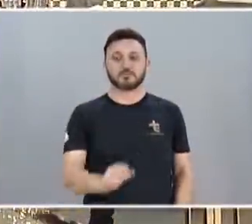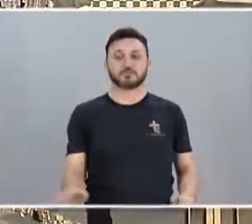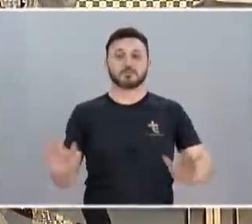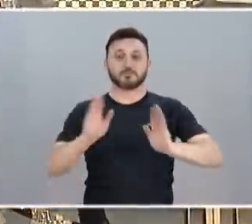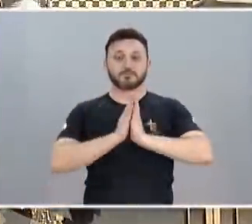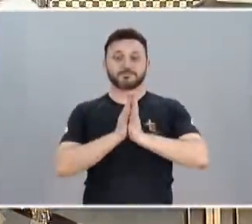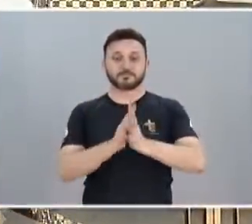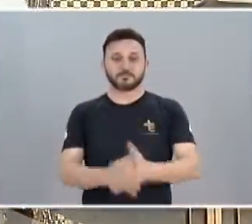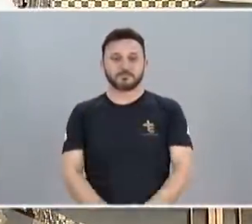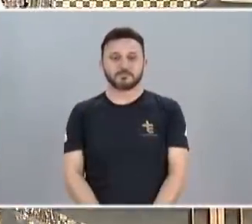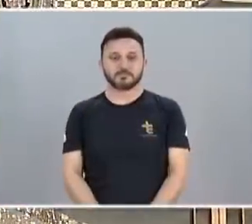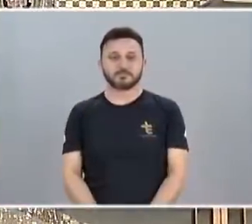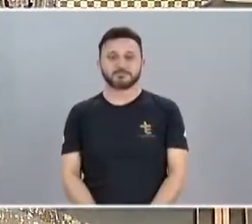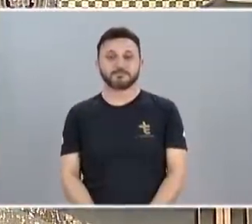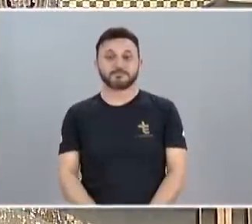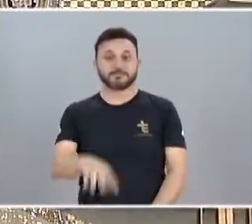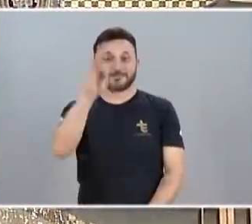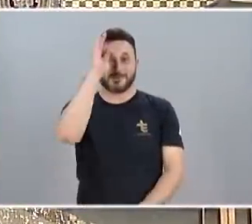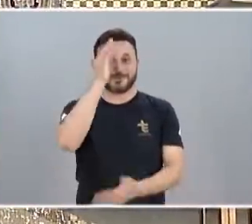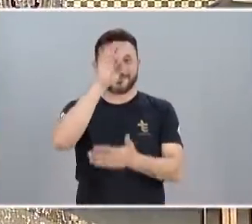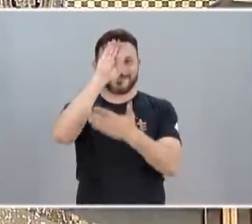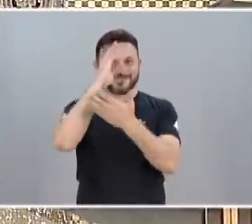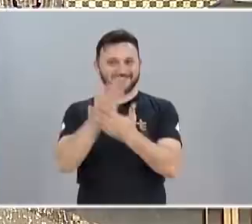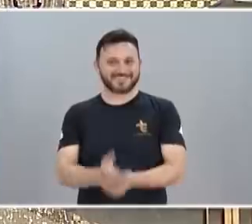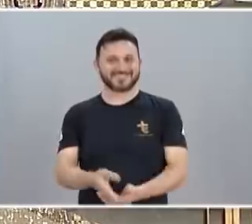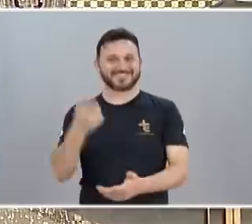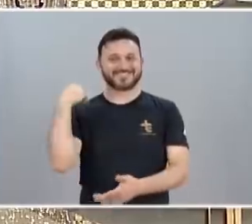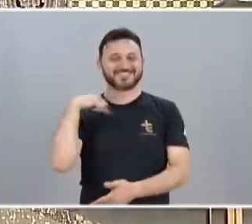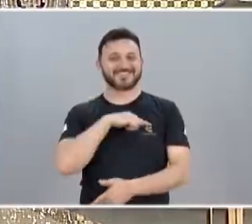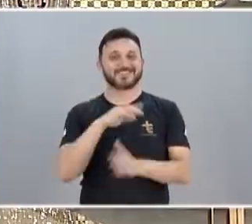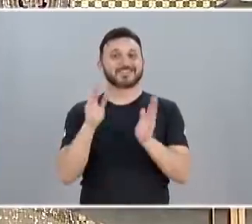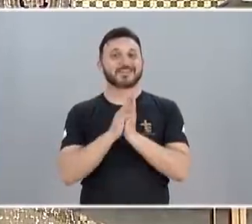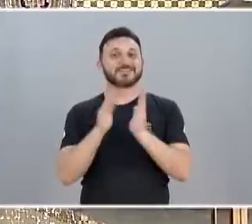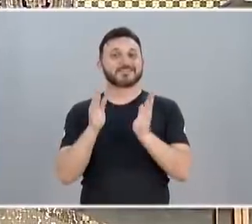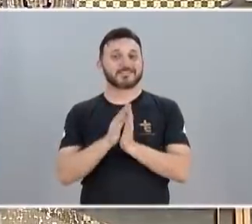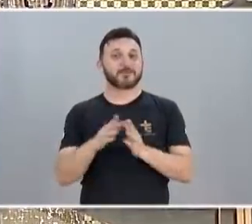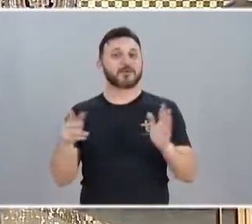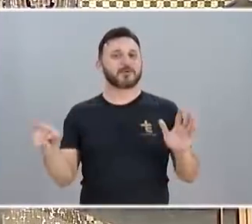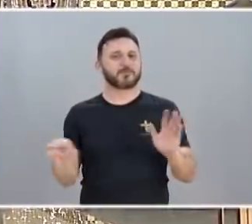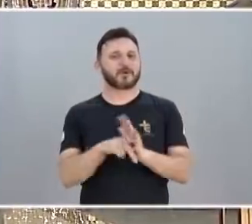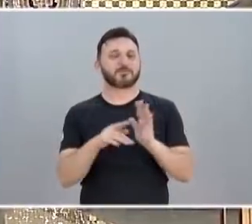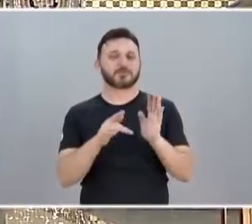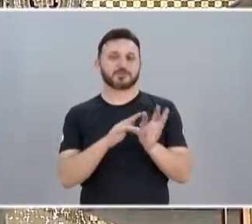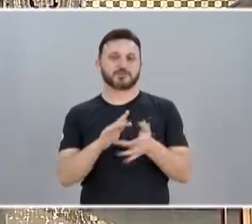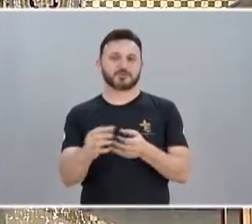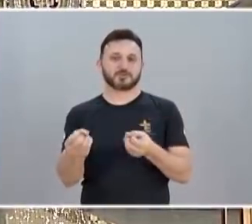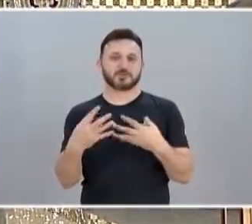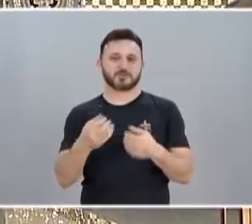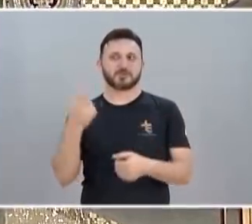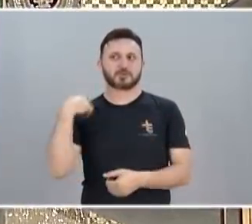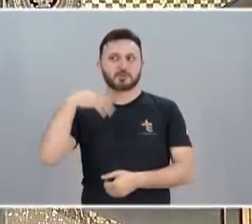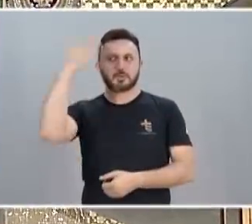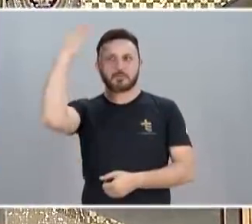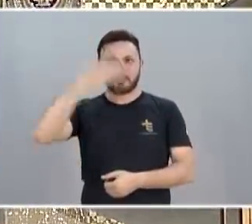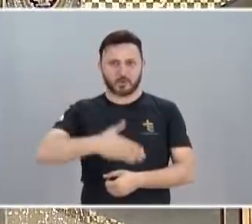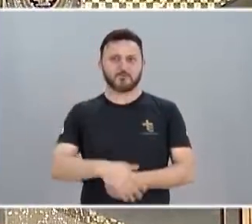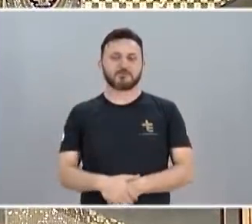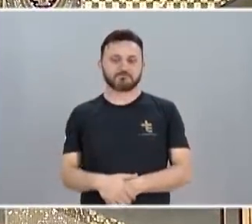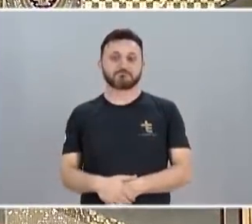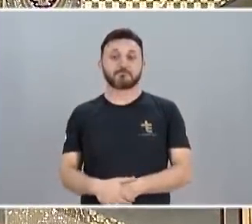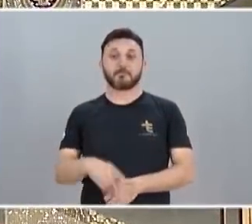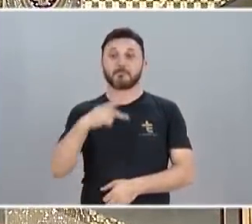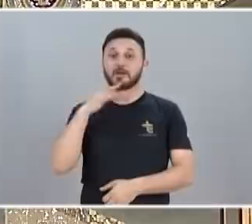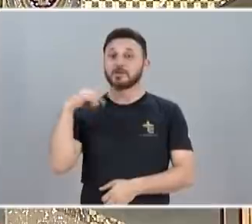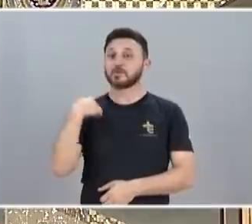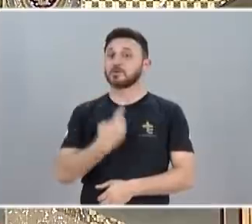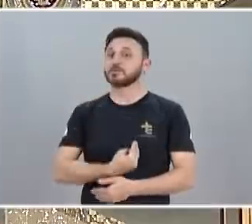sempre. Amém. Com fé e confiança, para que sejamos testemunhas do ressuscitado, rezemos.